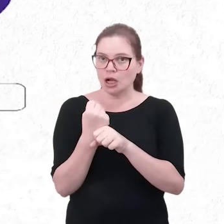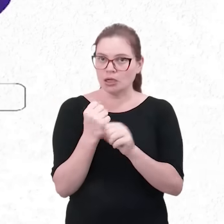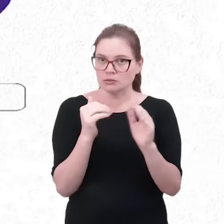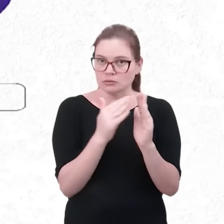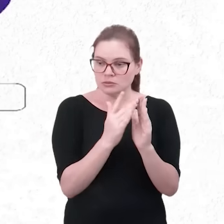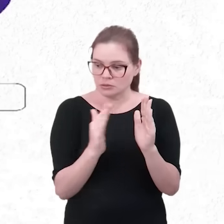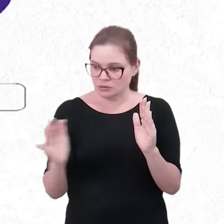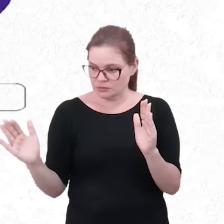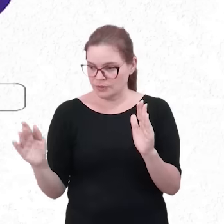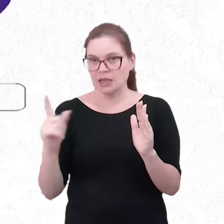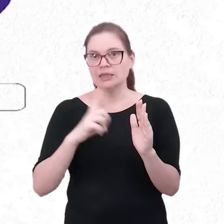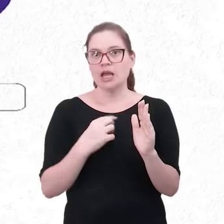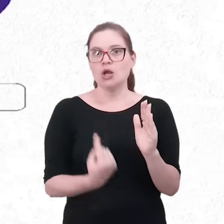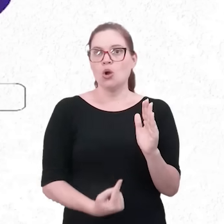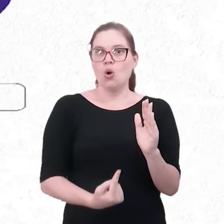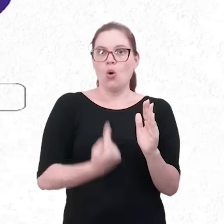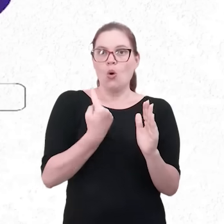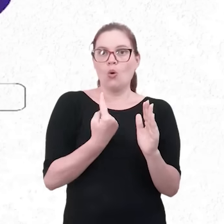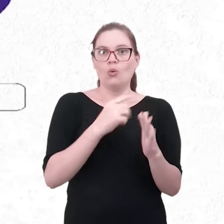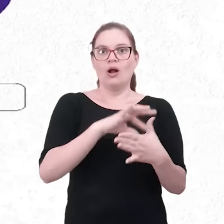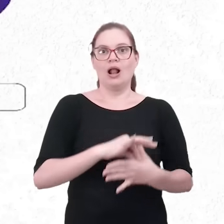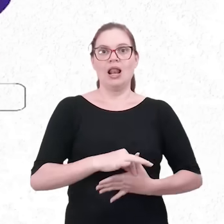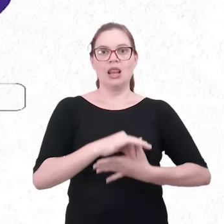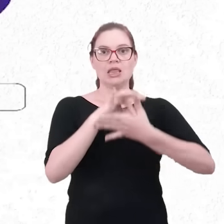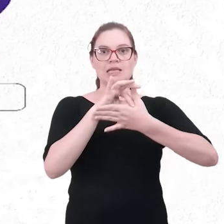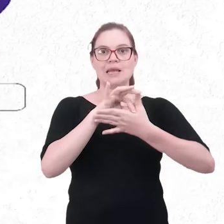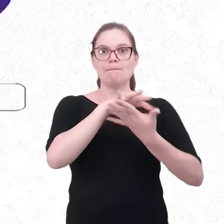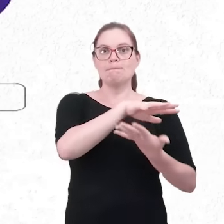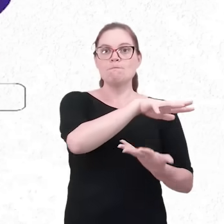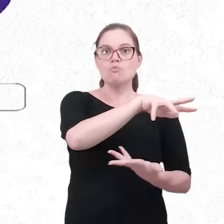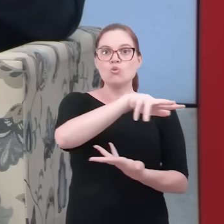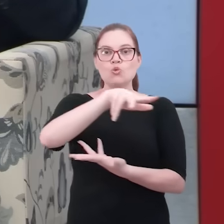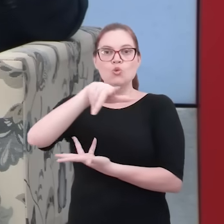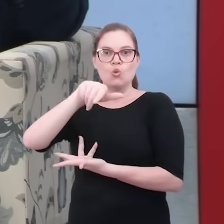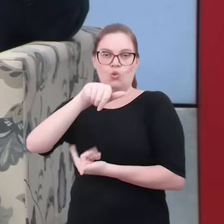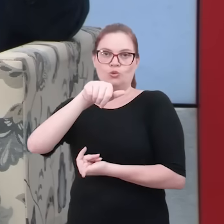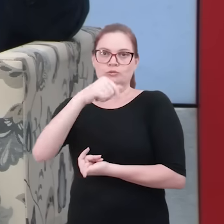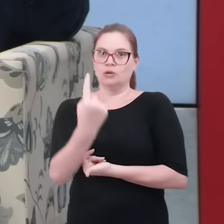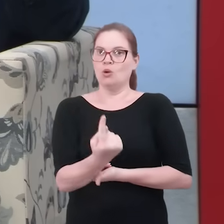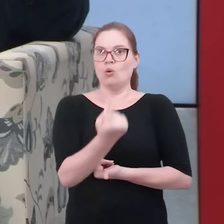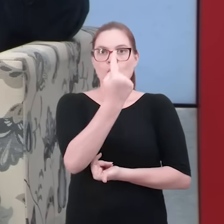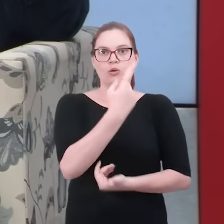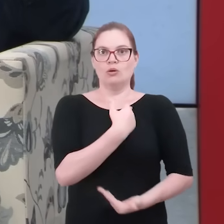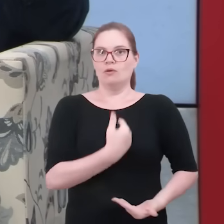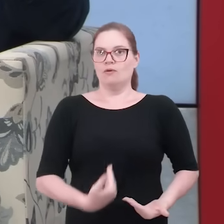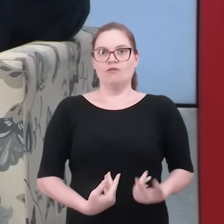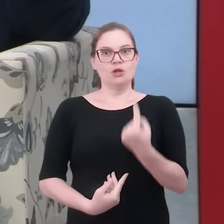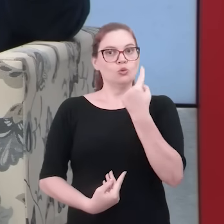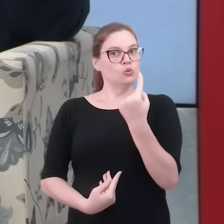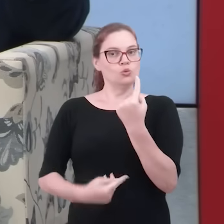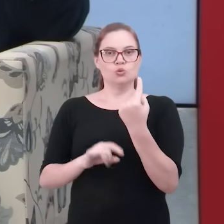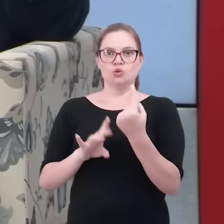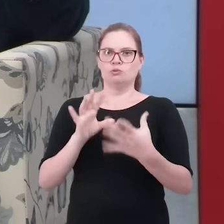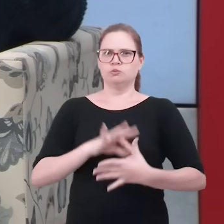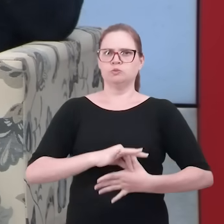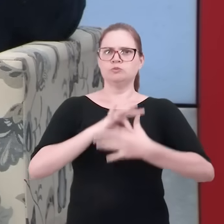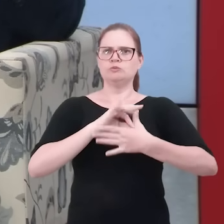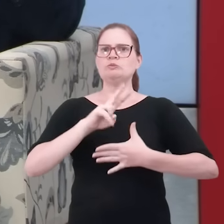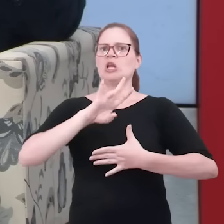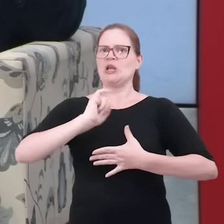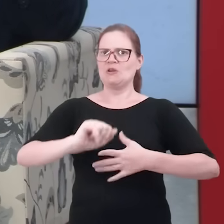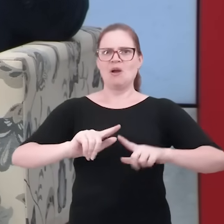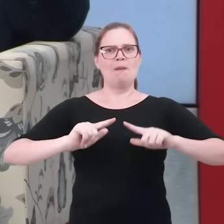Sobe ao governo mundial um grande e extraordinário líder, um governador que vai fazer grandes obras,